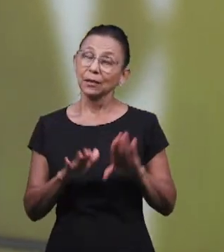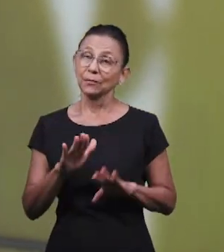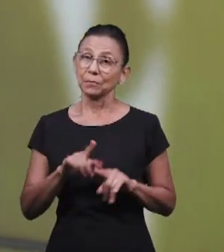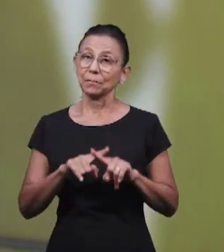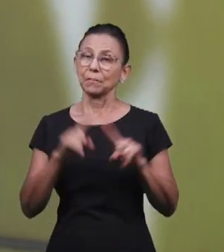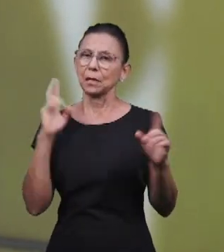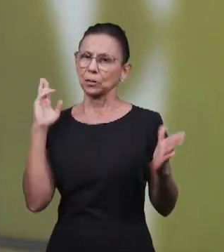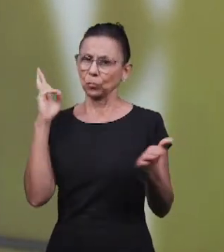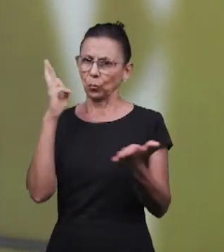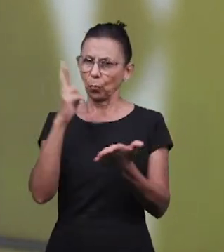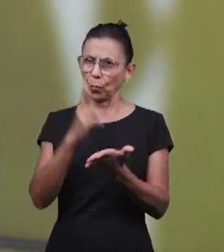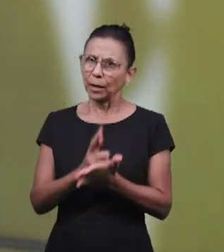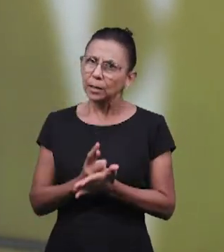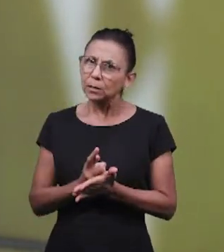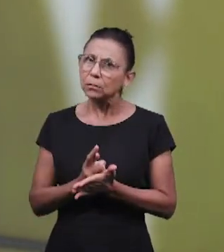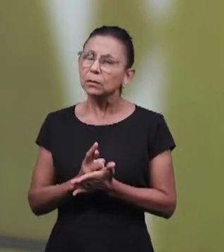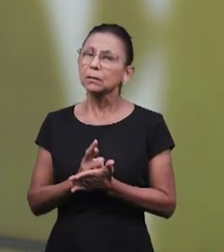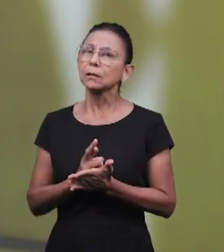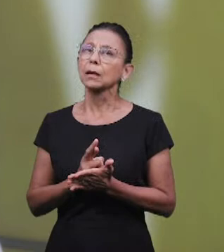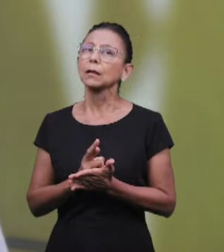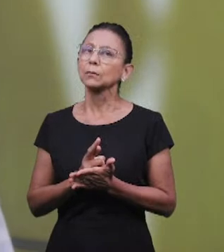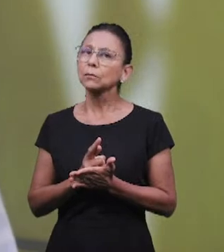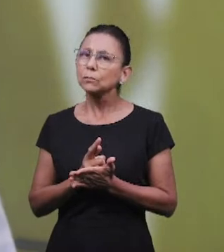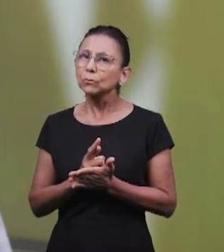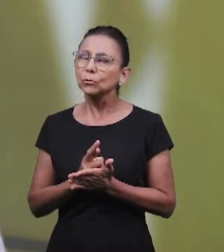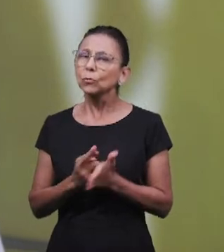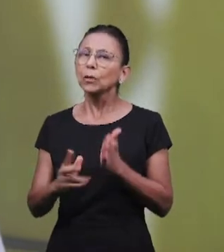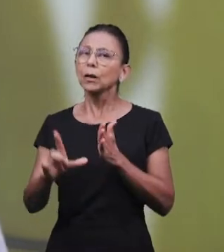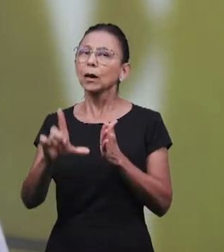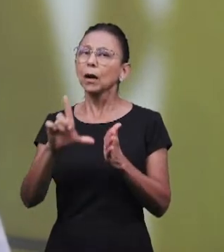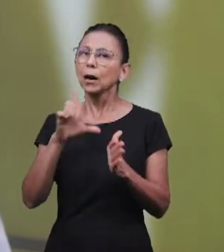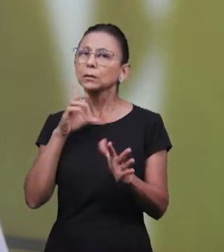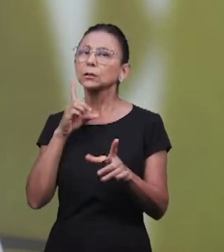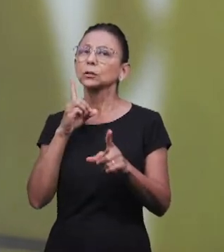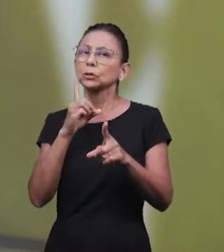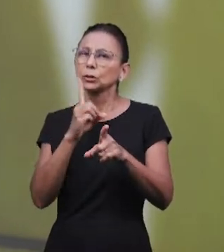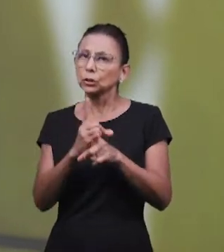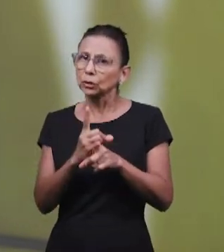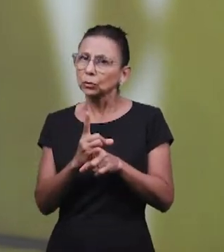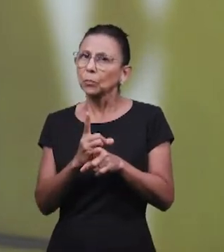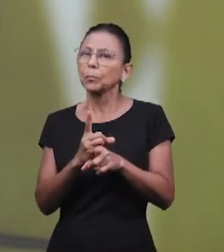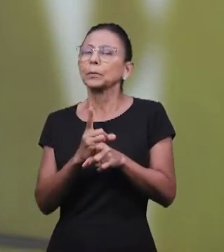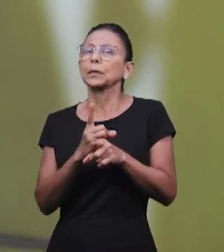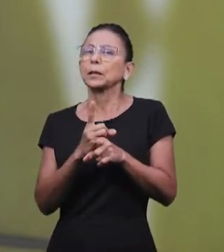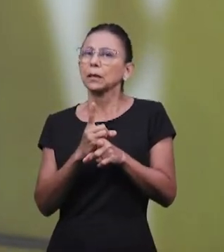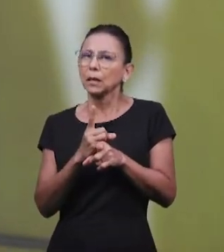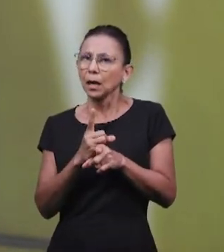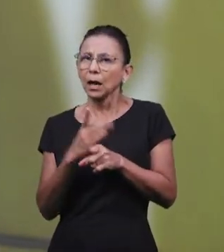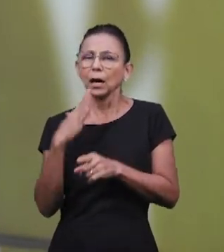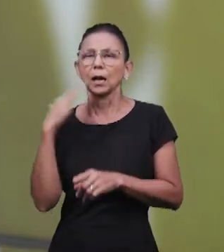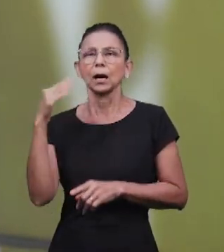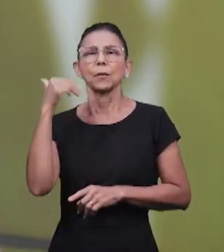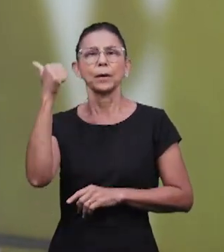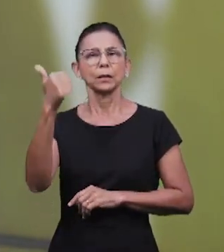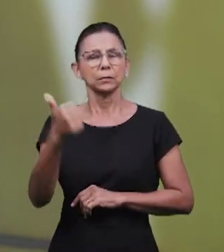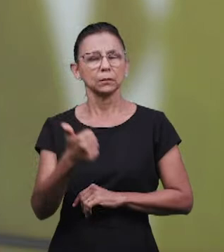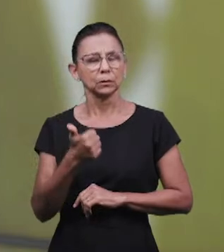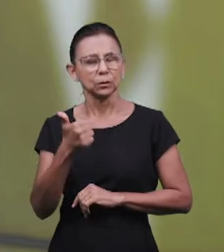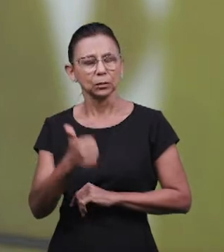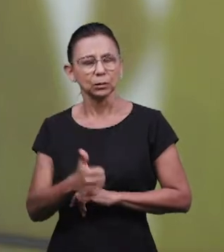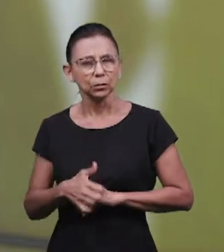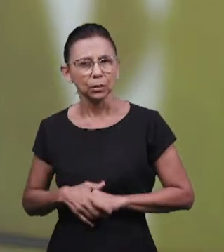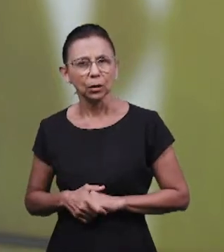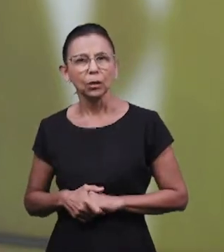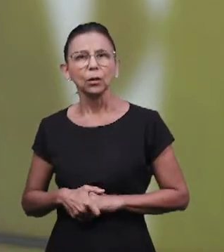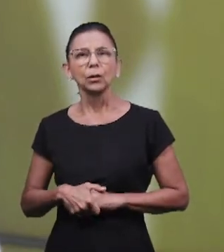resultado é muito mais rico e muito mais benéfico quanto mais precoce, por isso que a gente bate na tecla de identificação, de informação para os